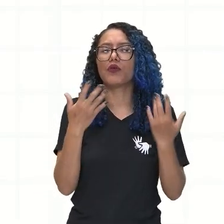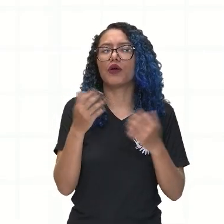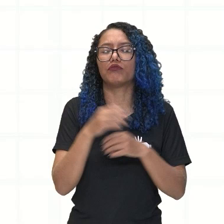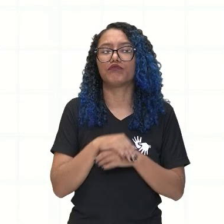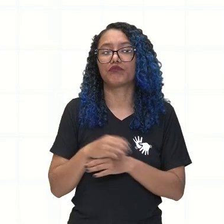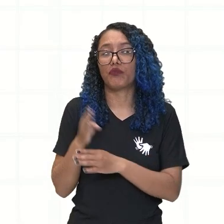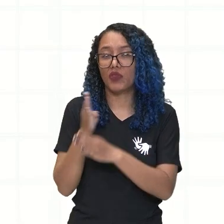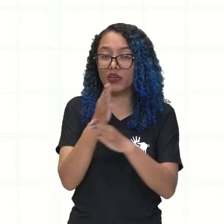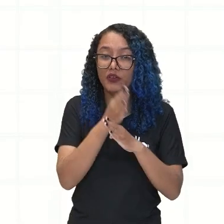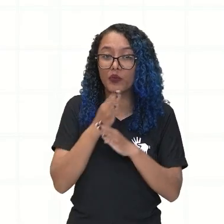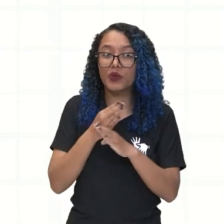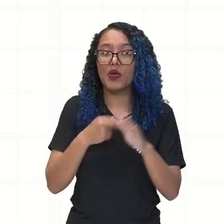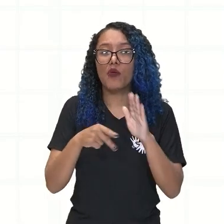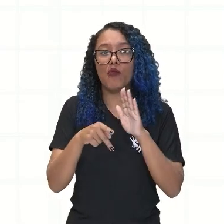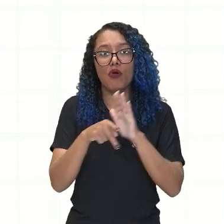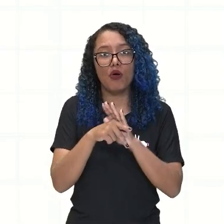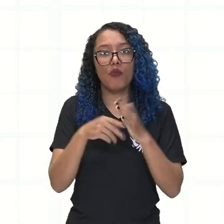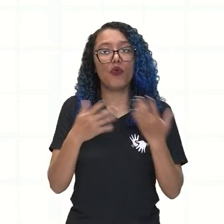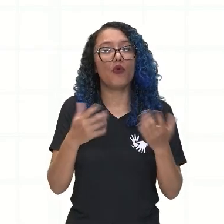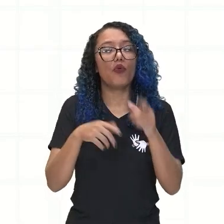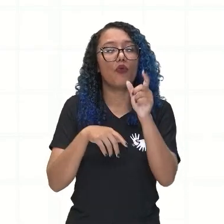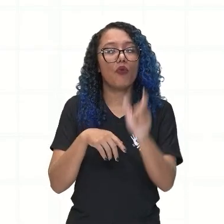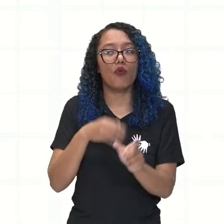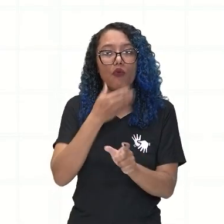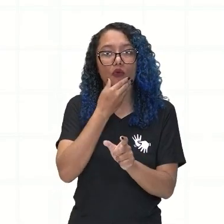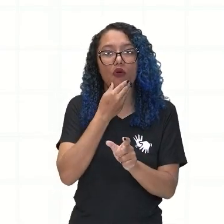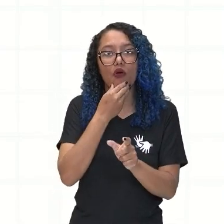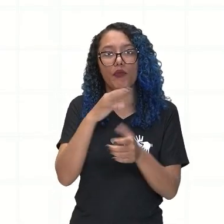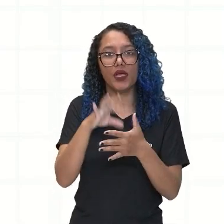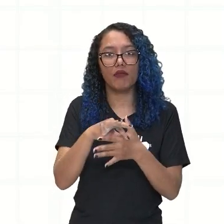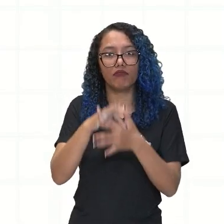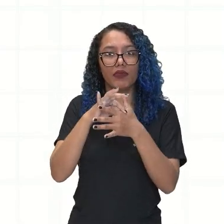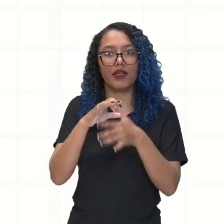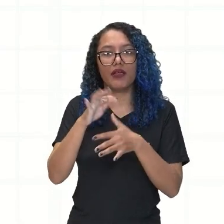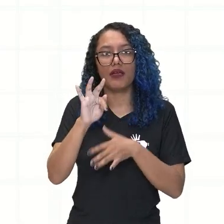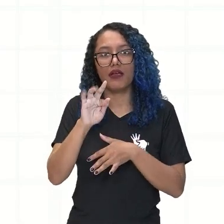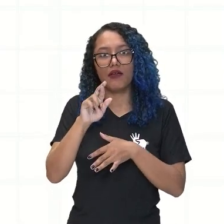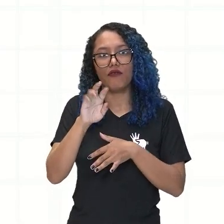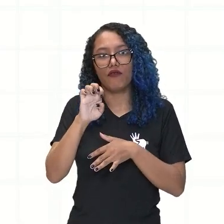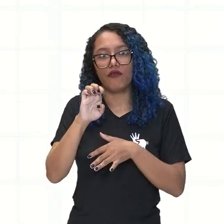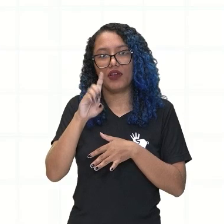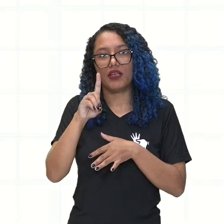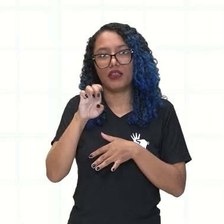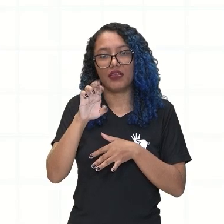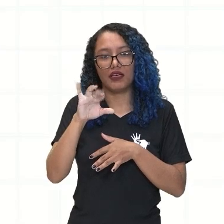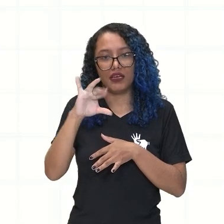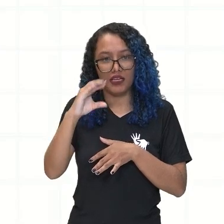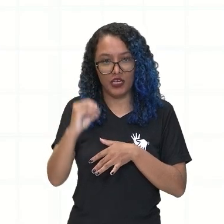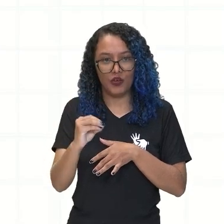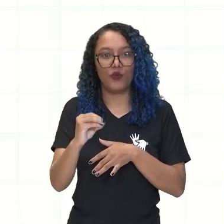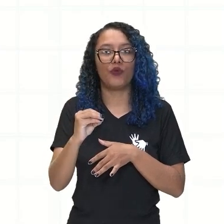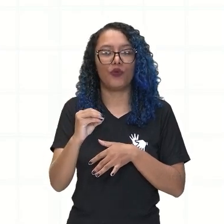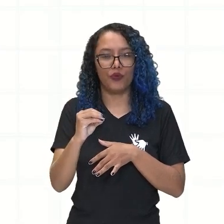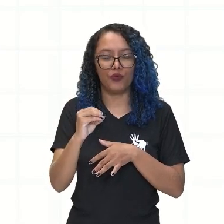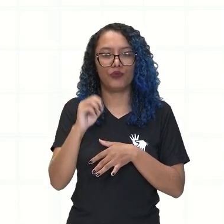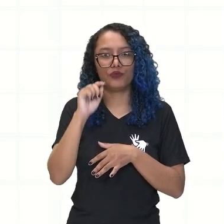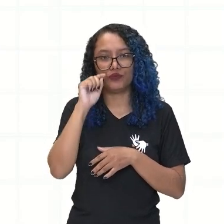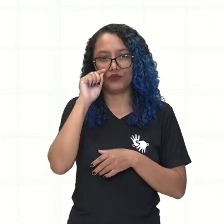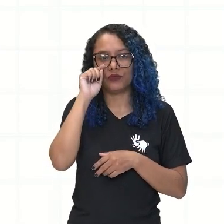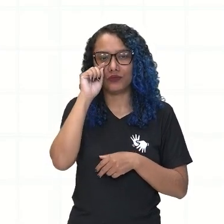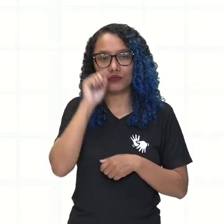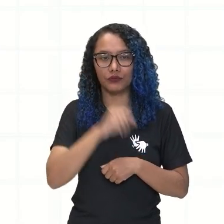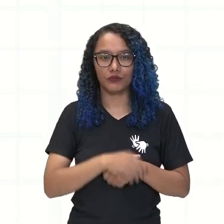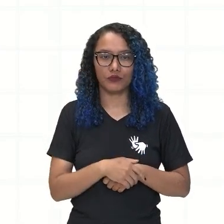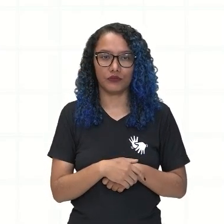de Grange, da Universidade Nacional de Córdoba, na Argentina. Então, já temos aqui uma informação, olha só. Além